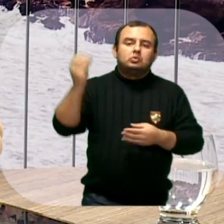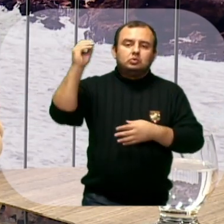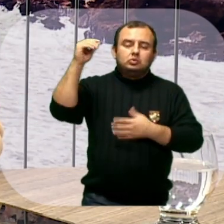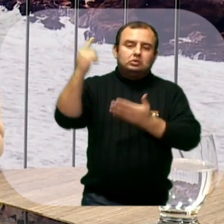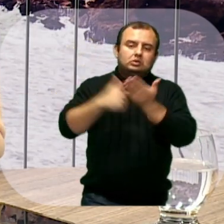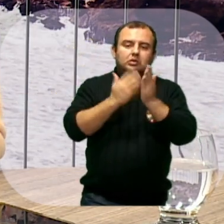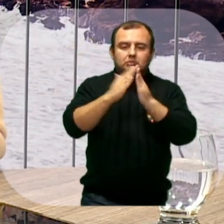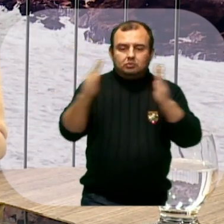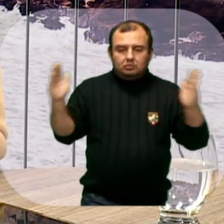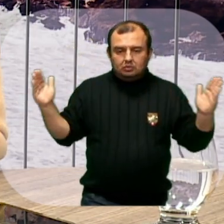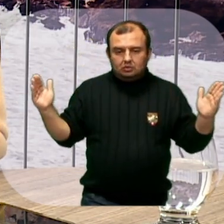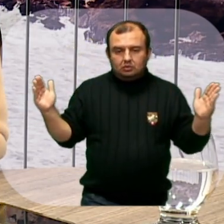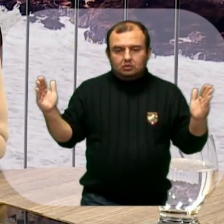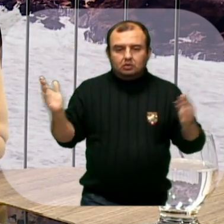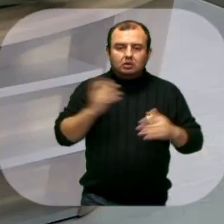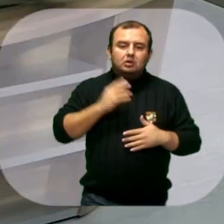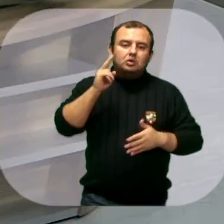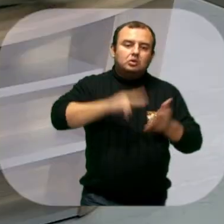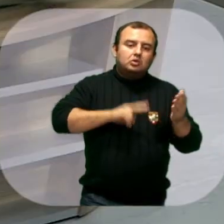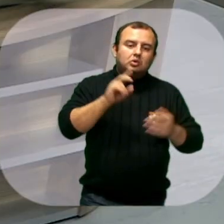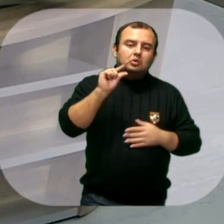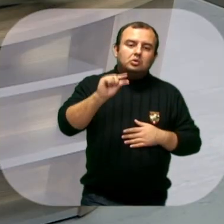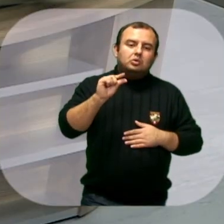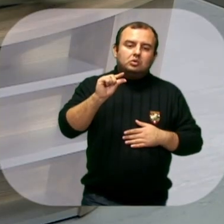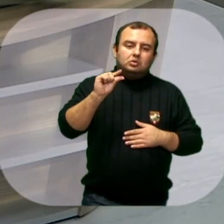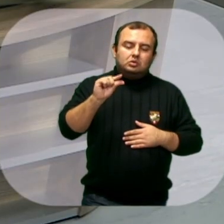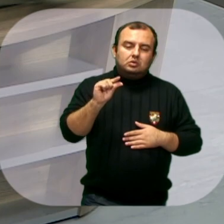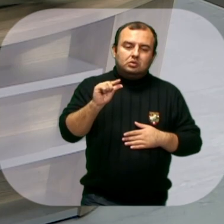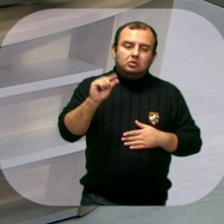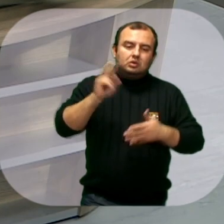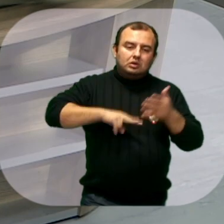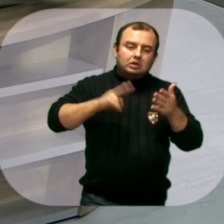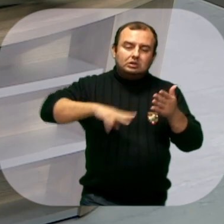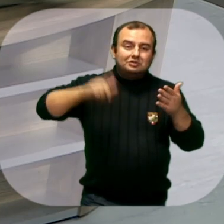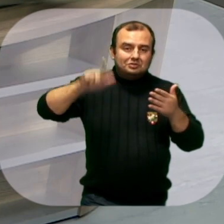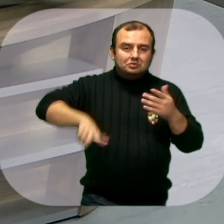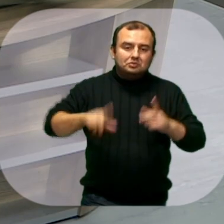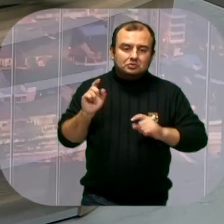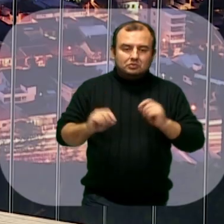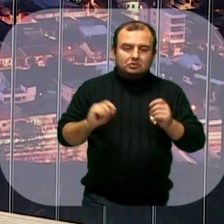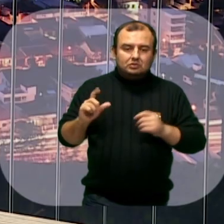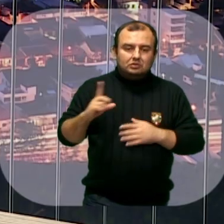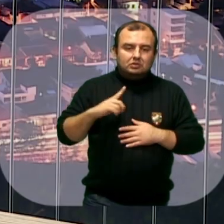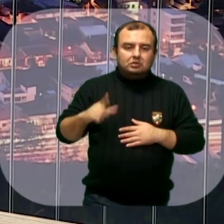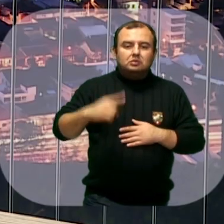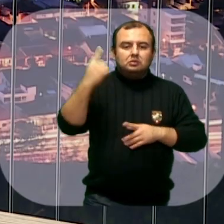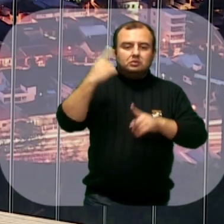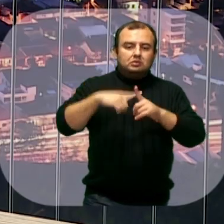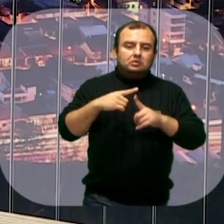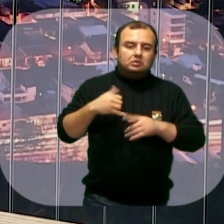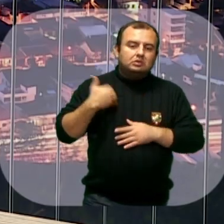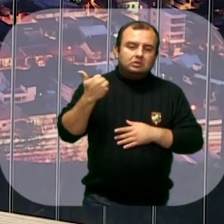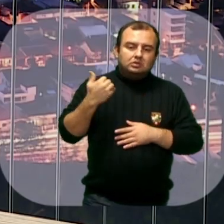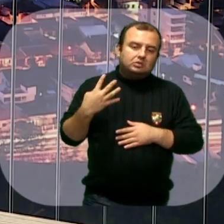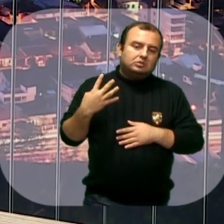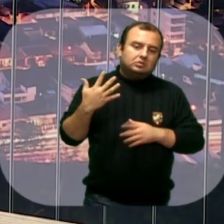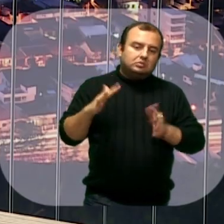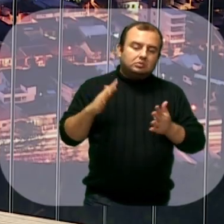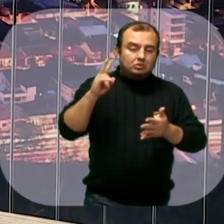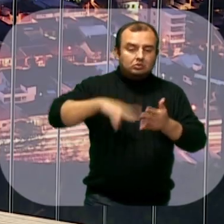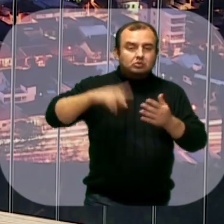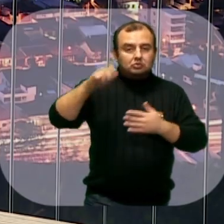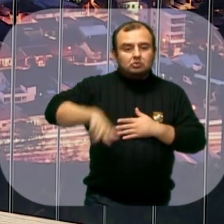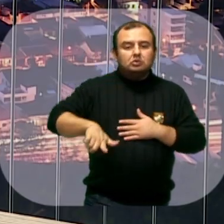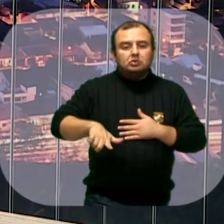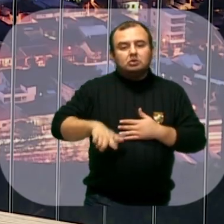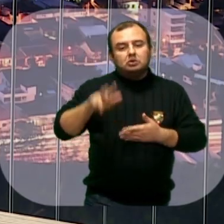biblioteca. Tu sabe o que eu reli faz pouquíssimo tempo eu reli. Eu tinha lido a primeira vez, eu acho que eu tinha uns 14 anos de idade.